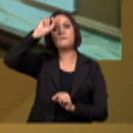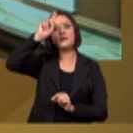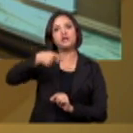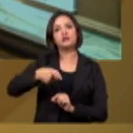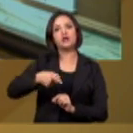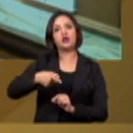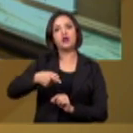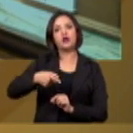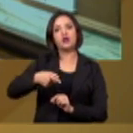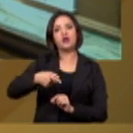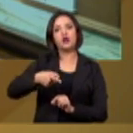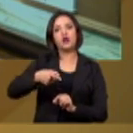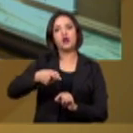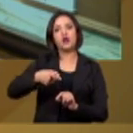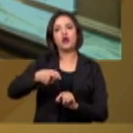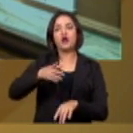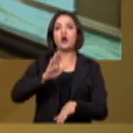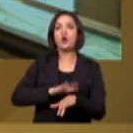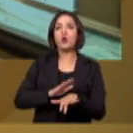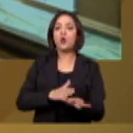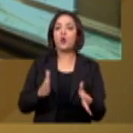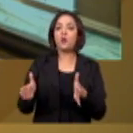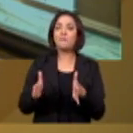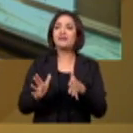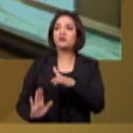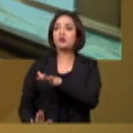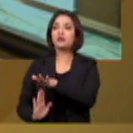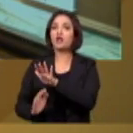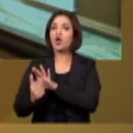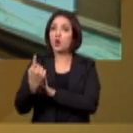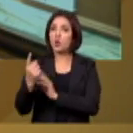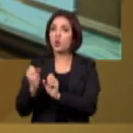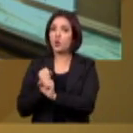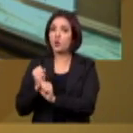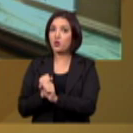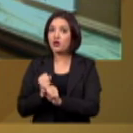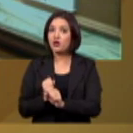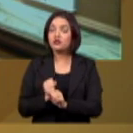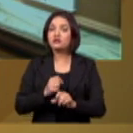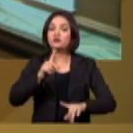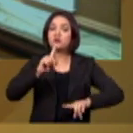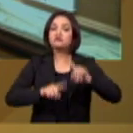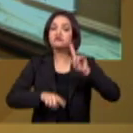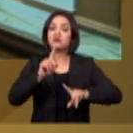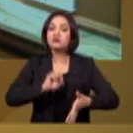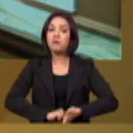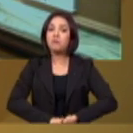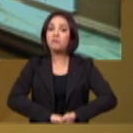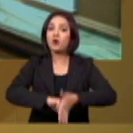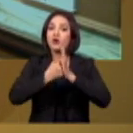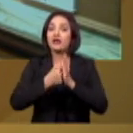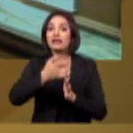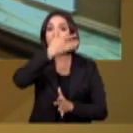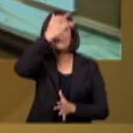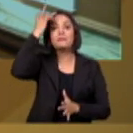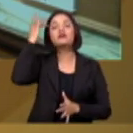conectar o prazo não superior a um ano além do